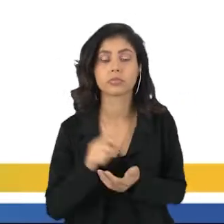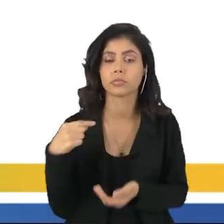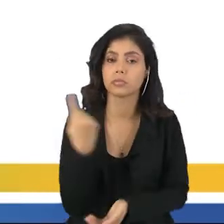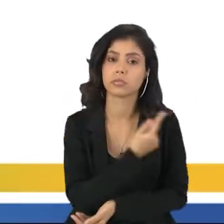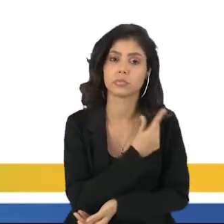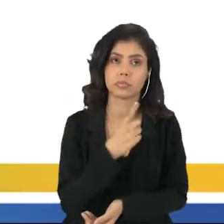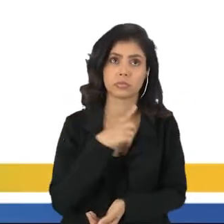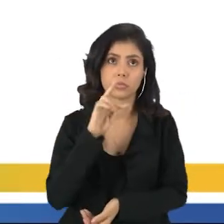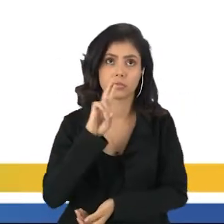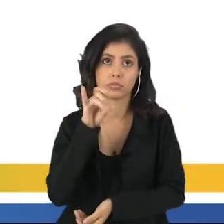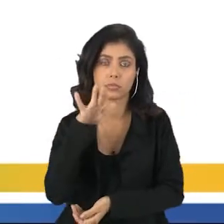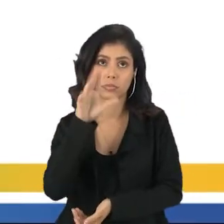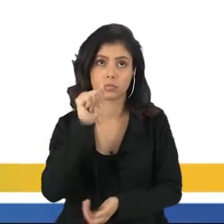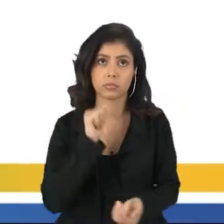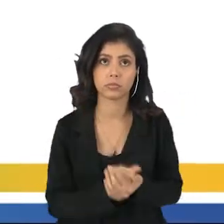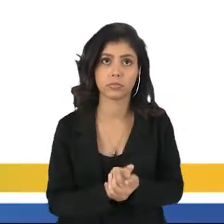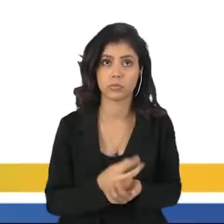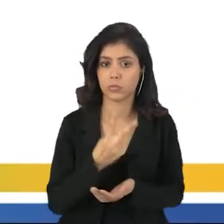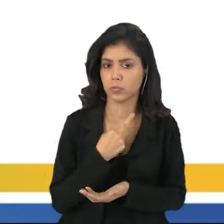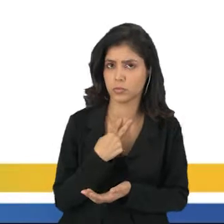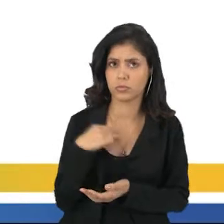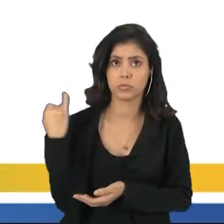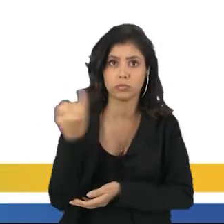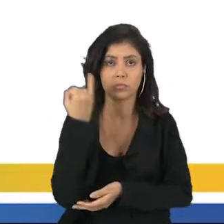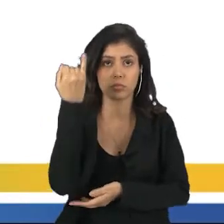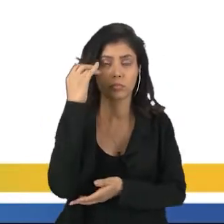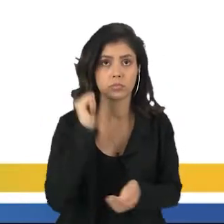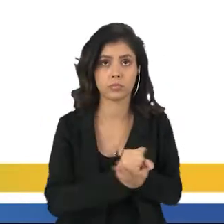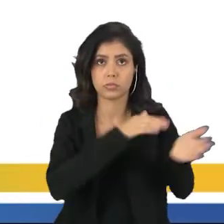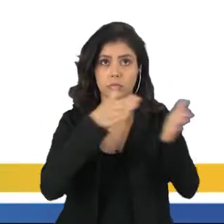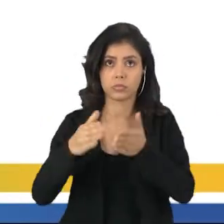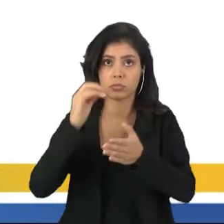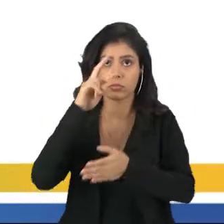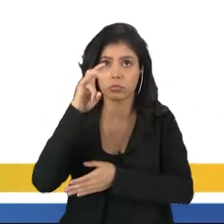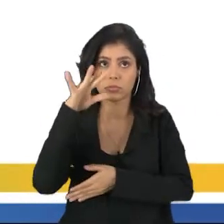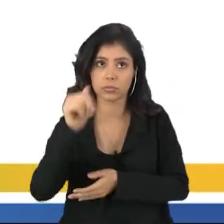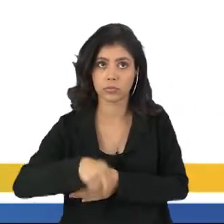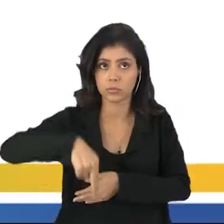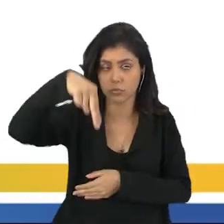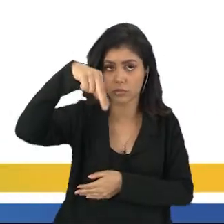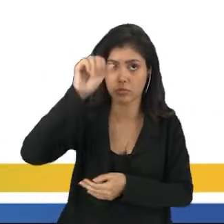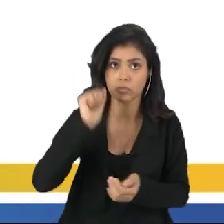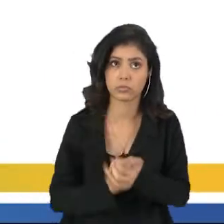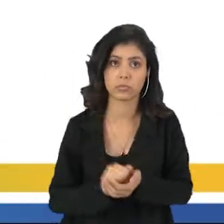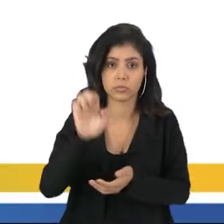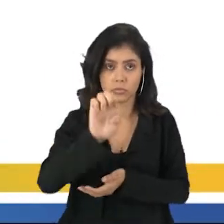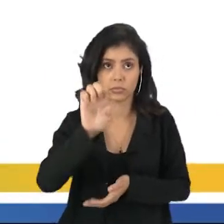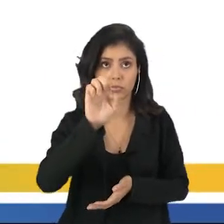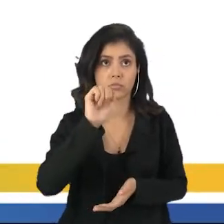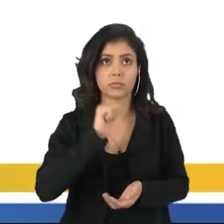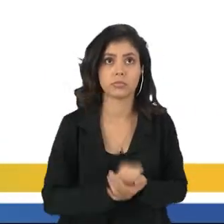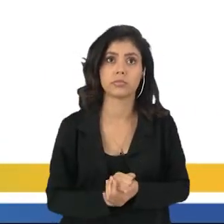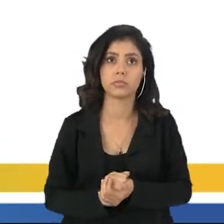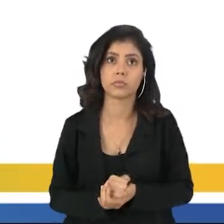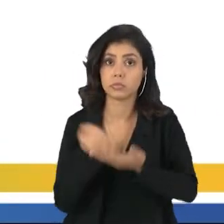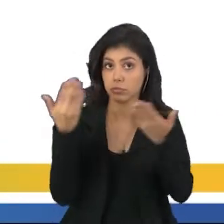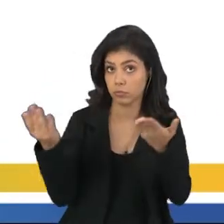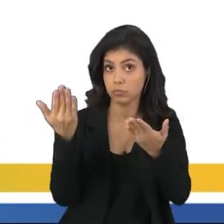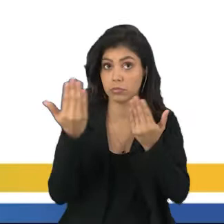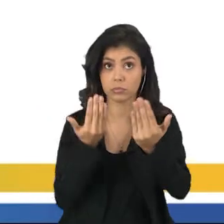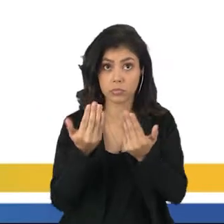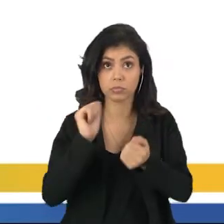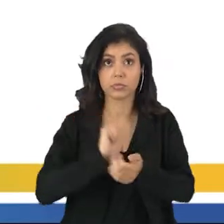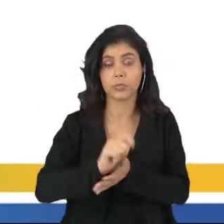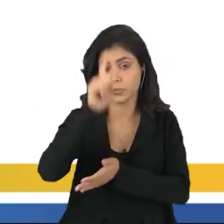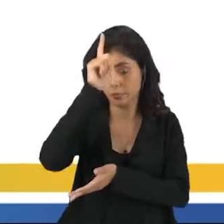temos os germânicos, que ocupam principalmente a parte central e norte da Europa. Entre eles